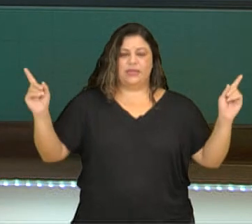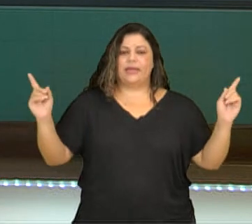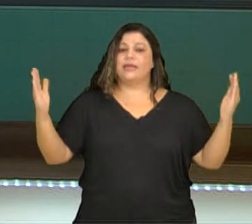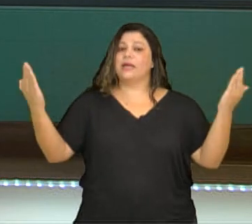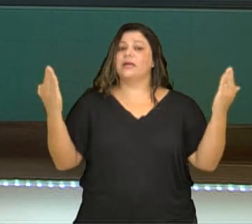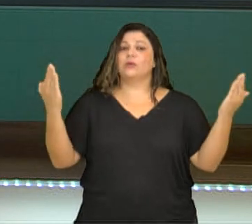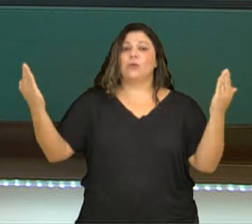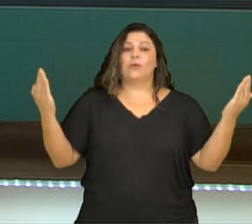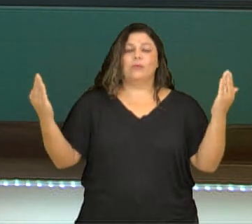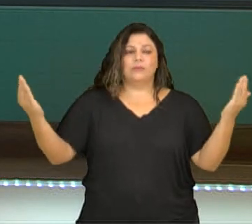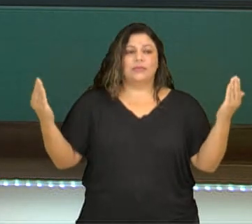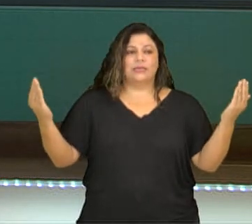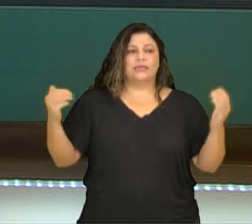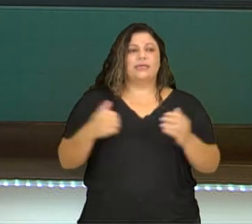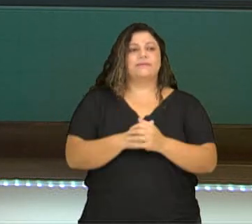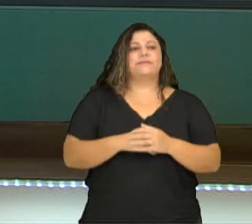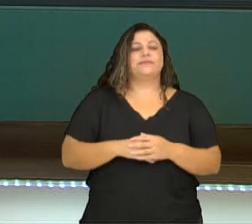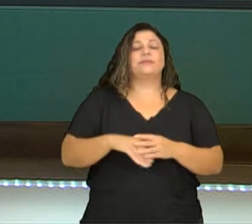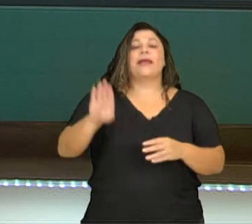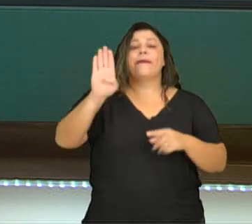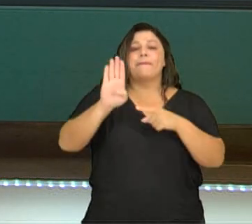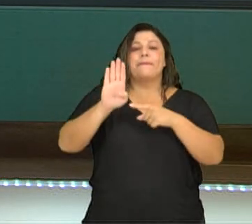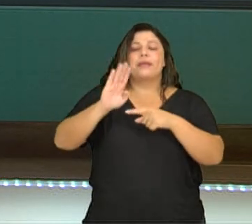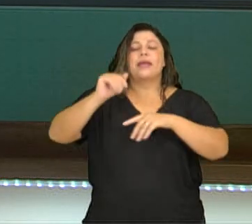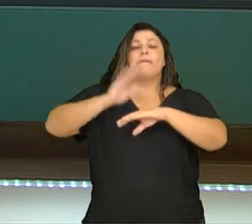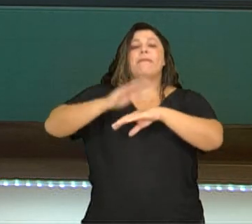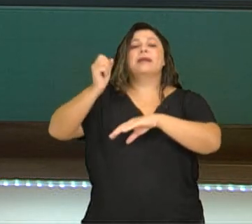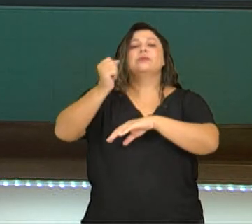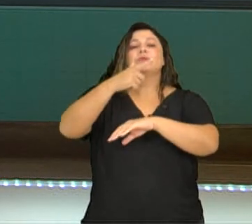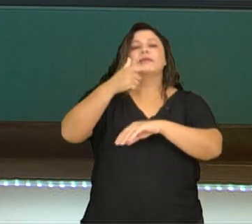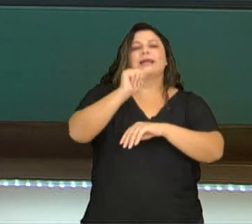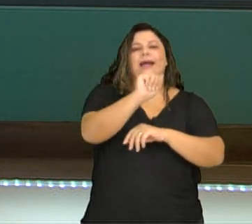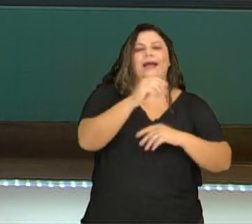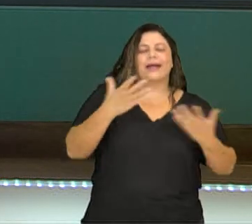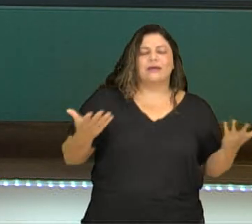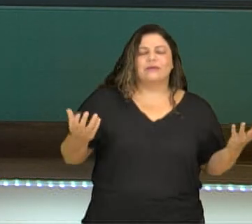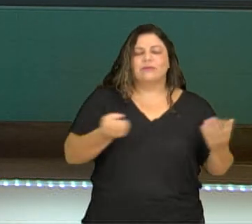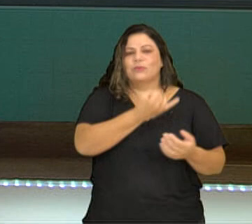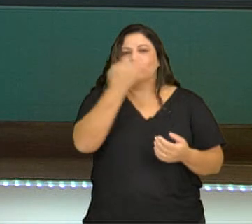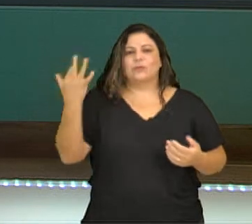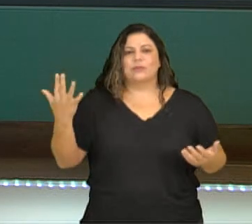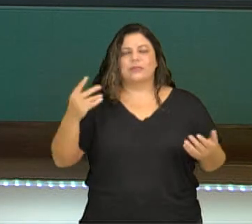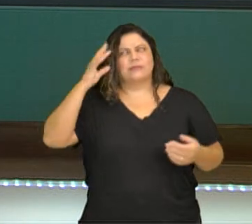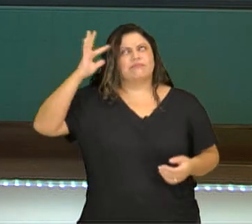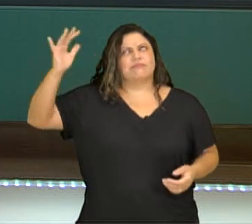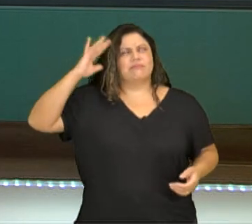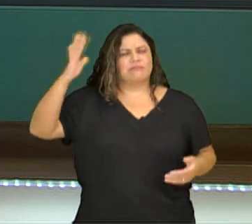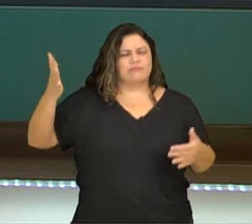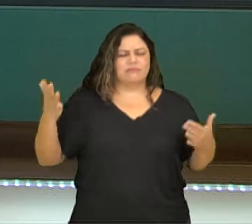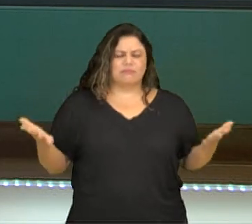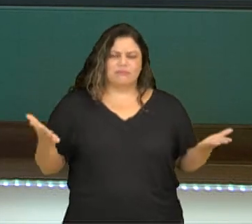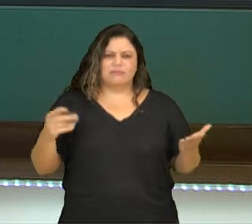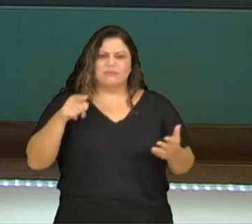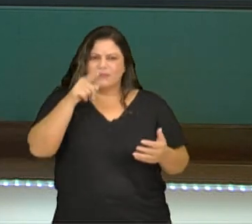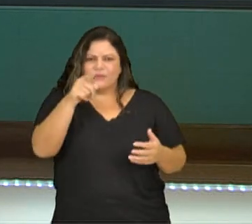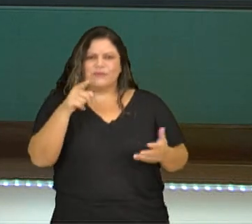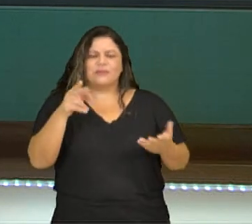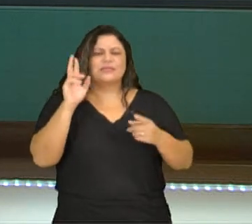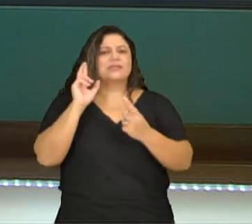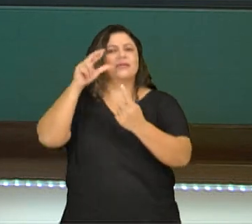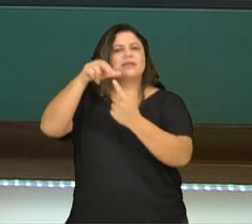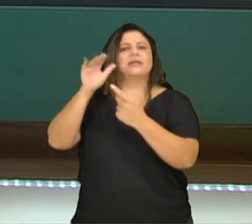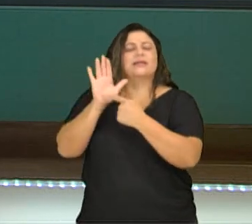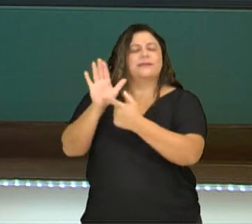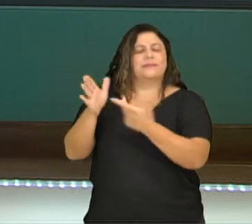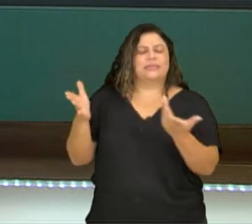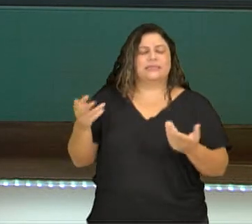B fez quantos pontos a mais que a dupla A? Então imagine que você está representando